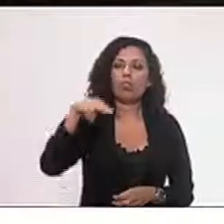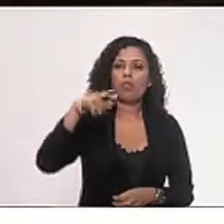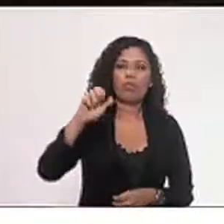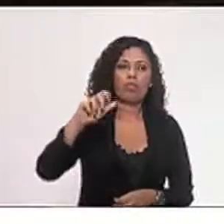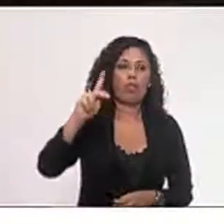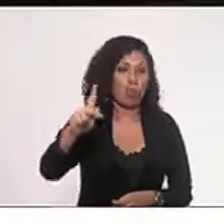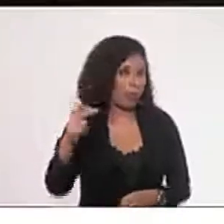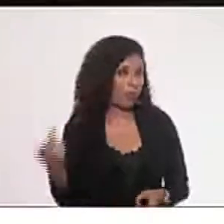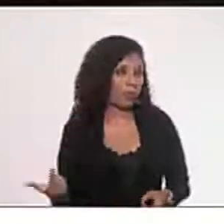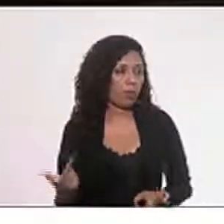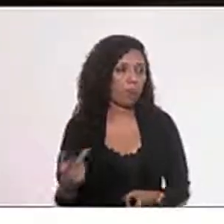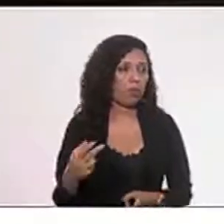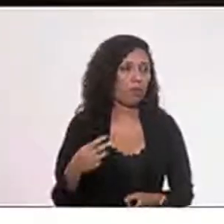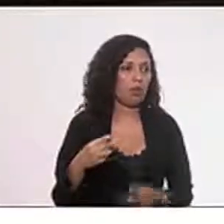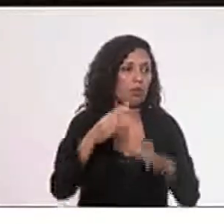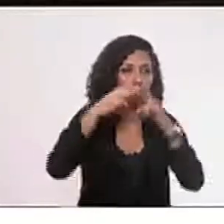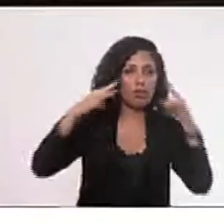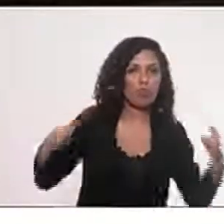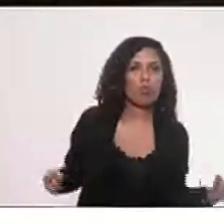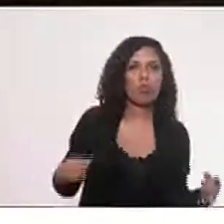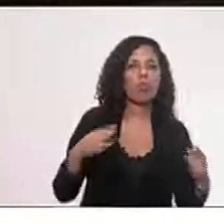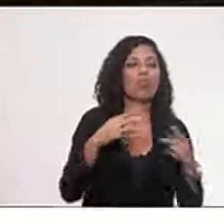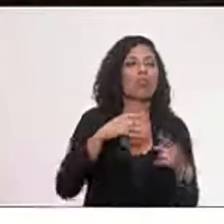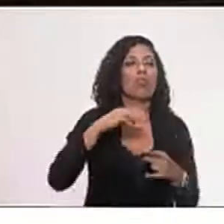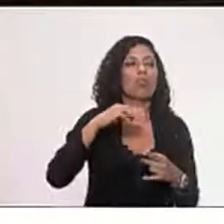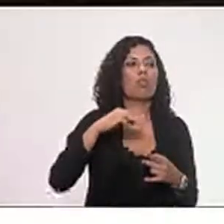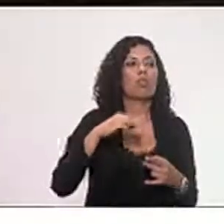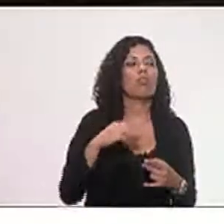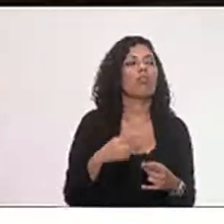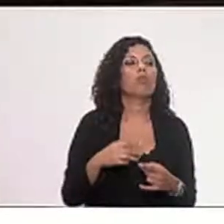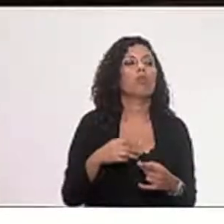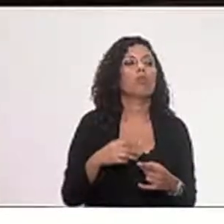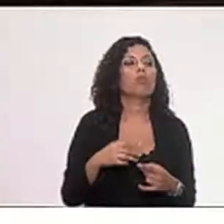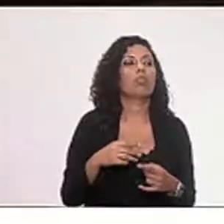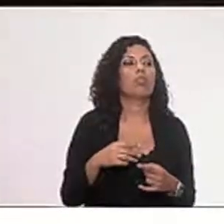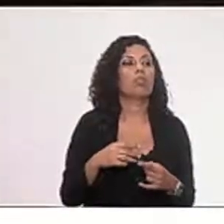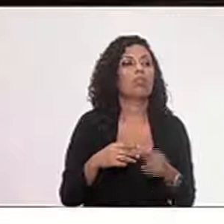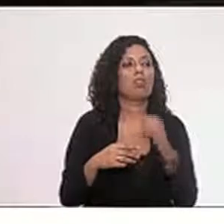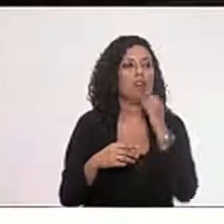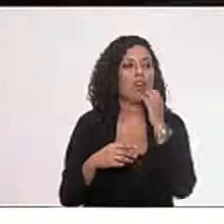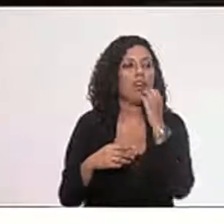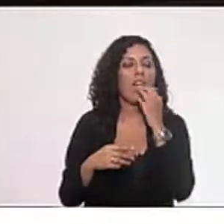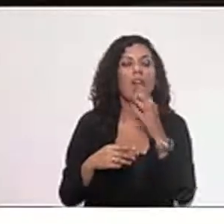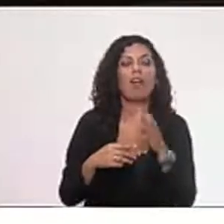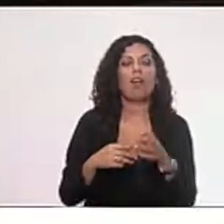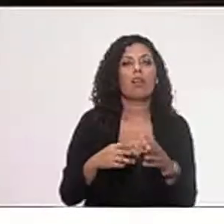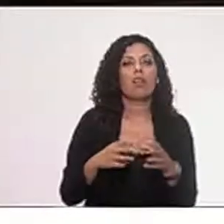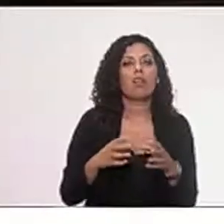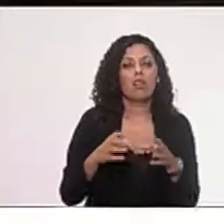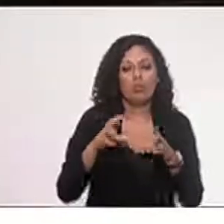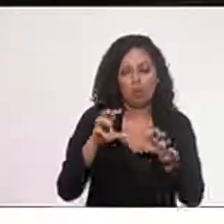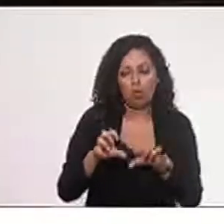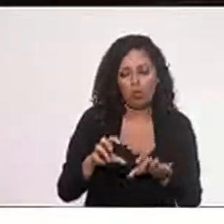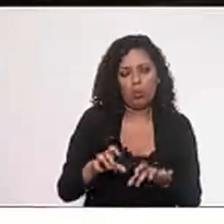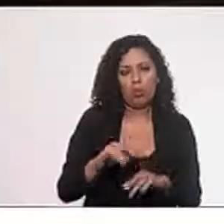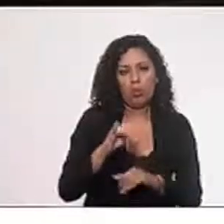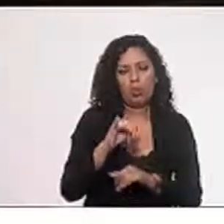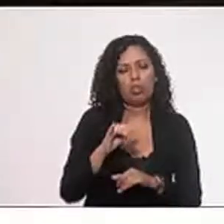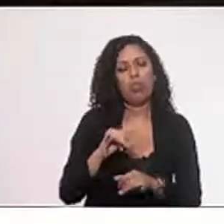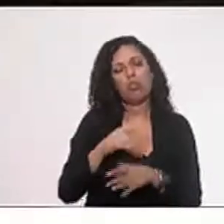a finep museu nacional o lncc o laboratório nacional de computação científica